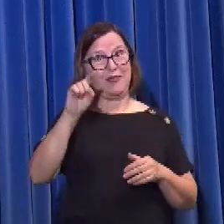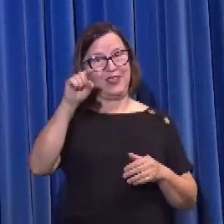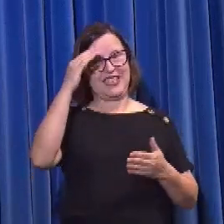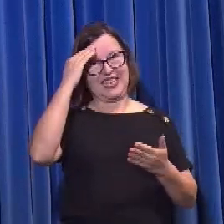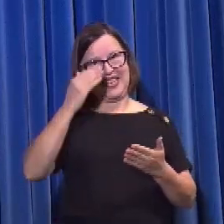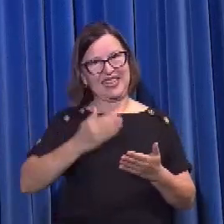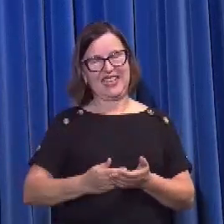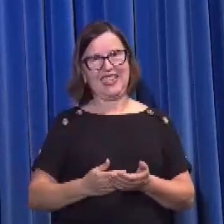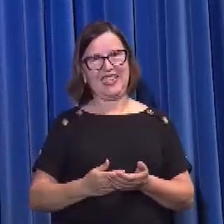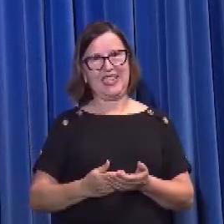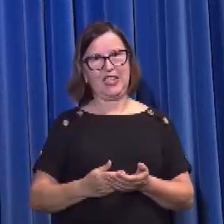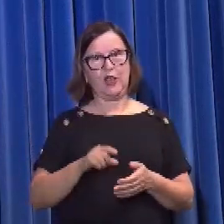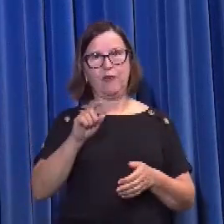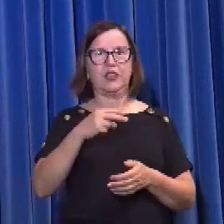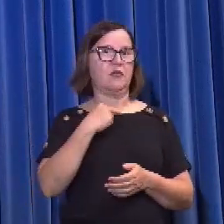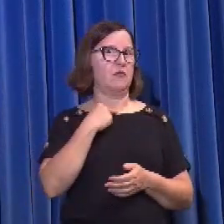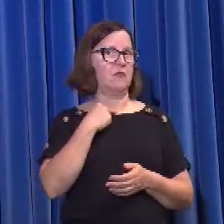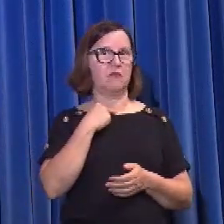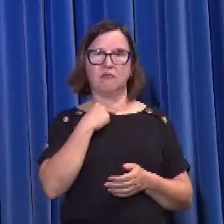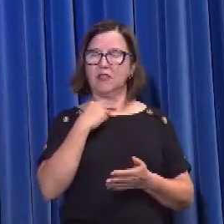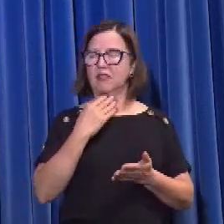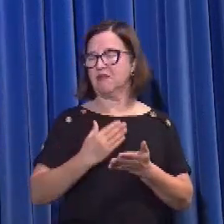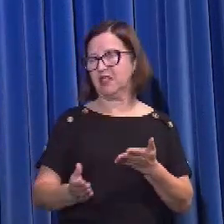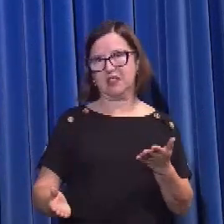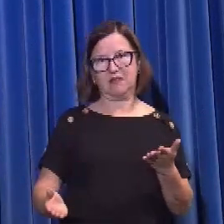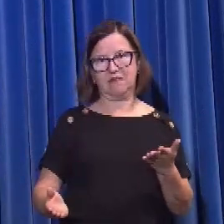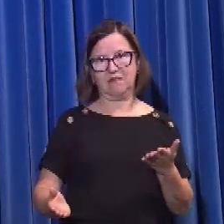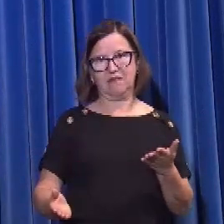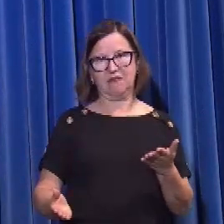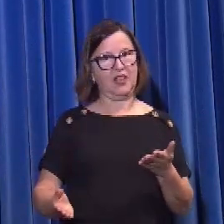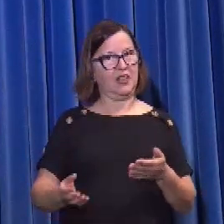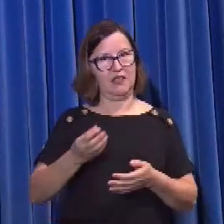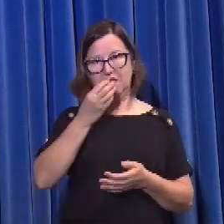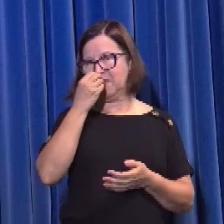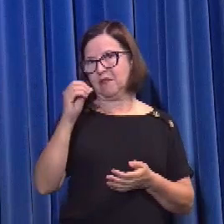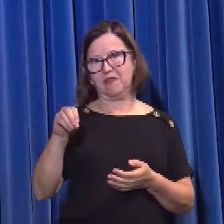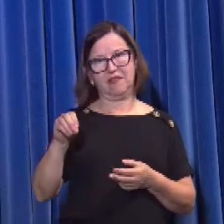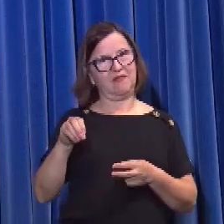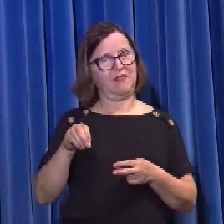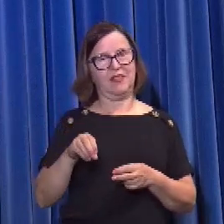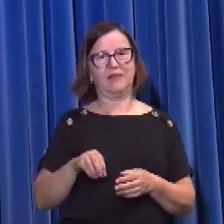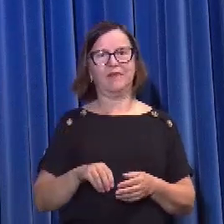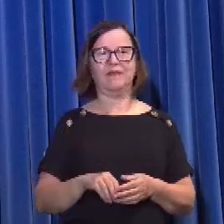pode perder-se e muito menos ser abandonado.